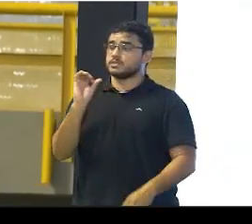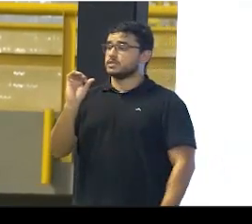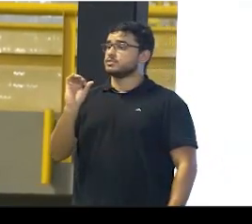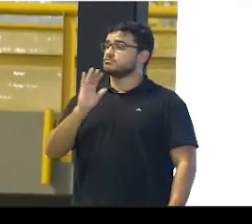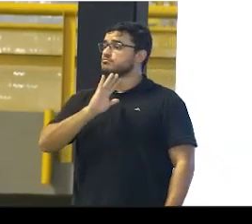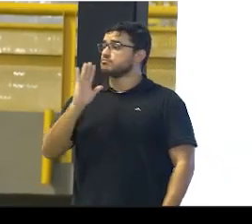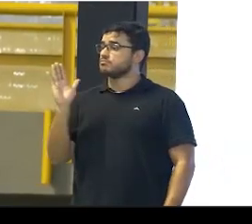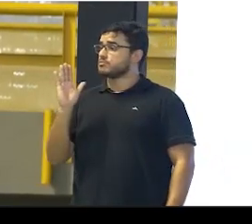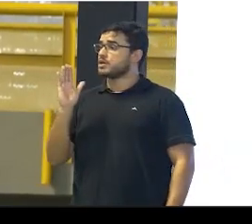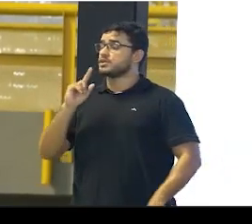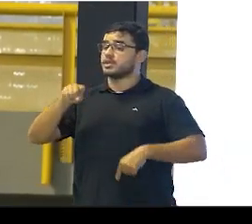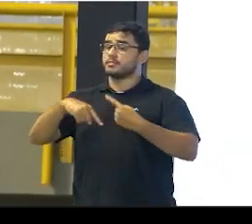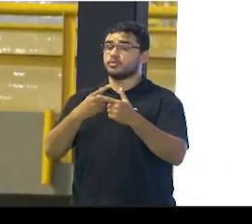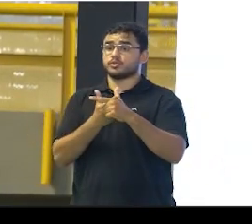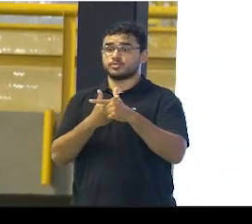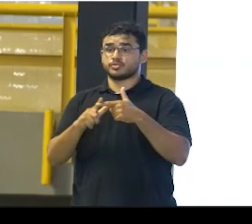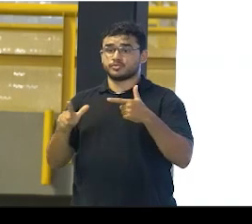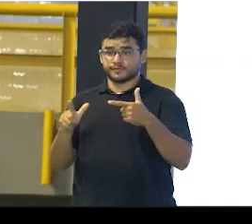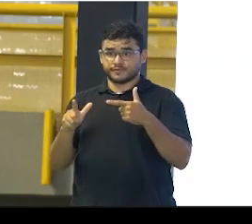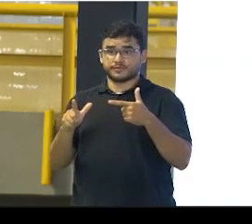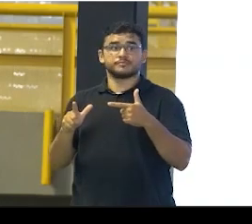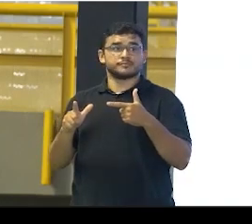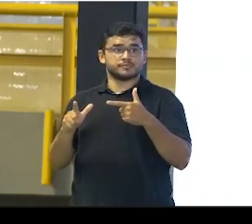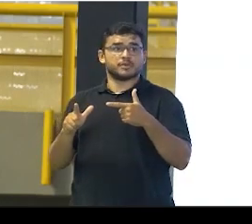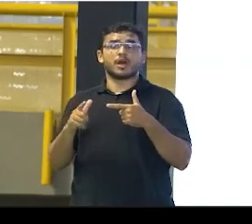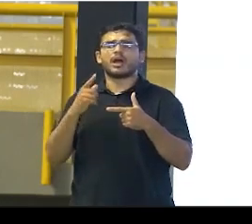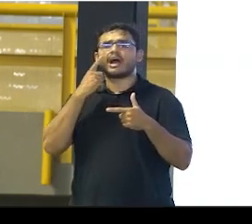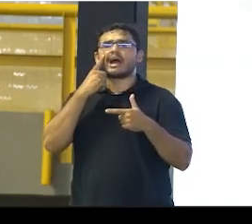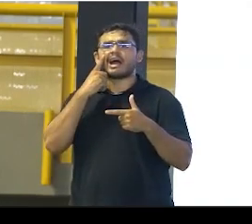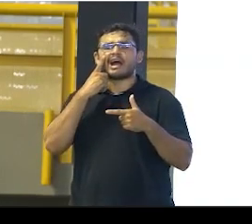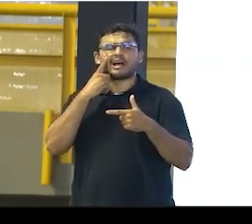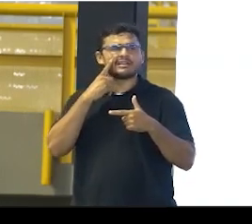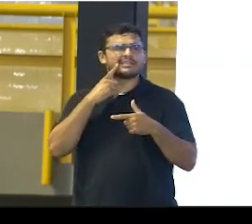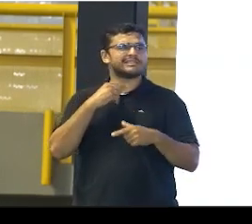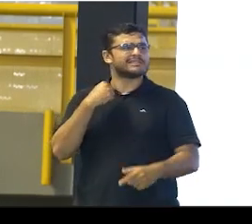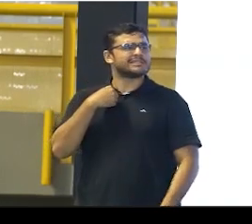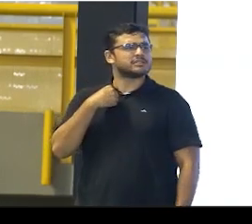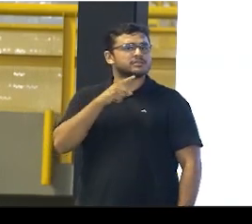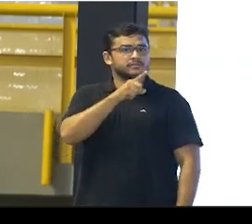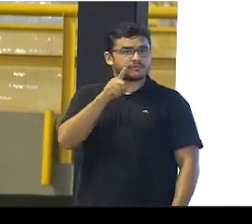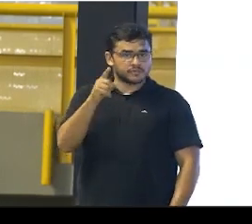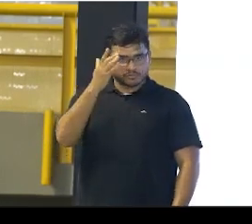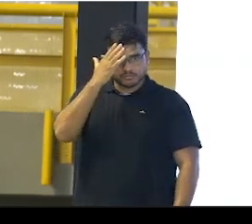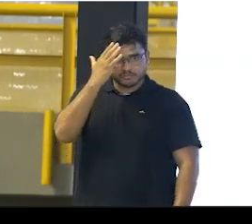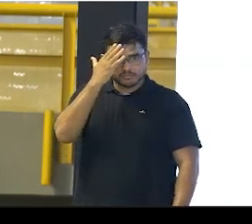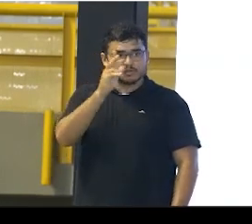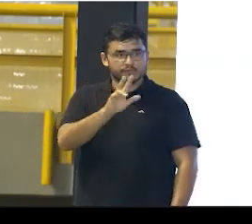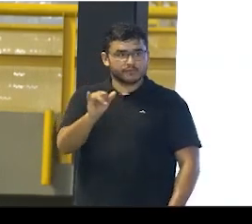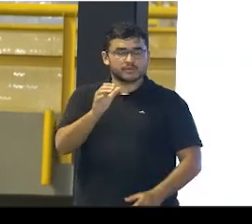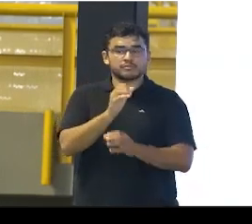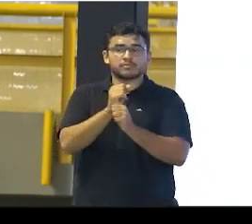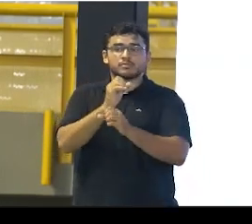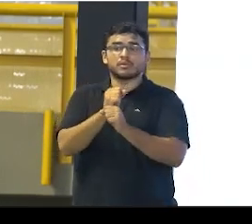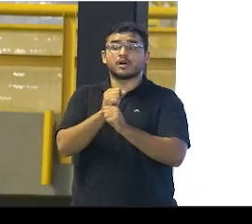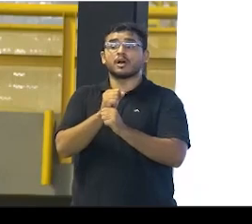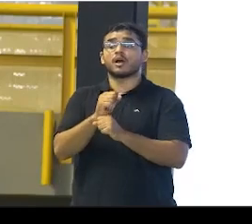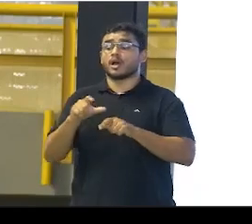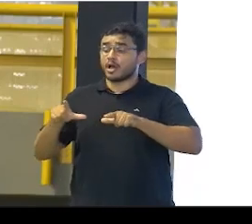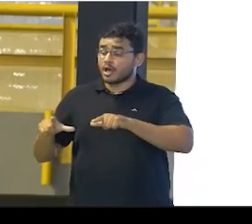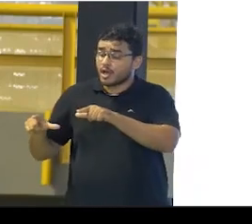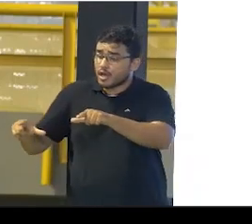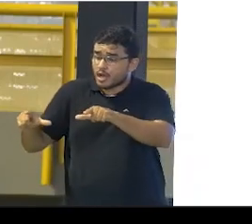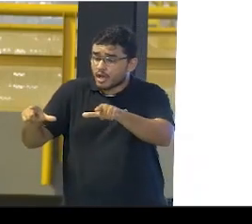encaixar outro triângulo, vai virar um paralelogramo. E o paralelogramo, nós já vimos que a